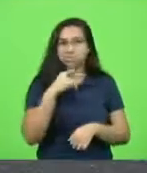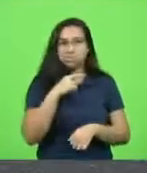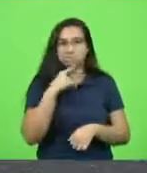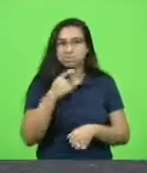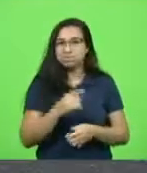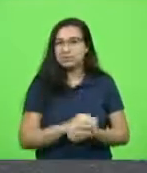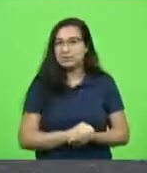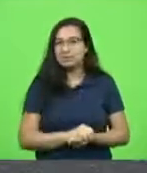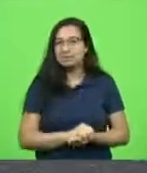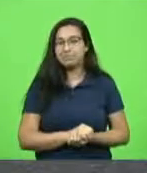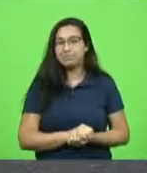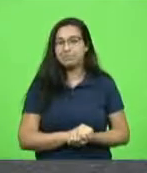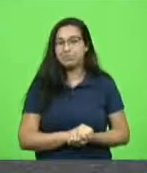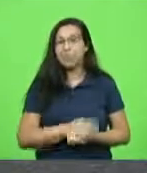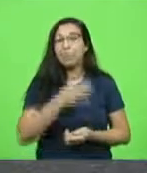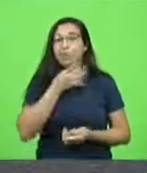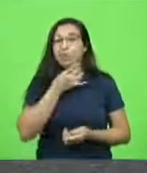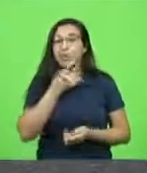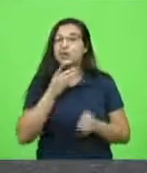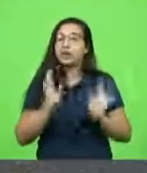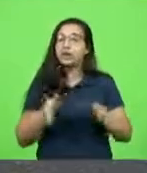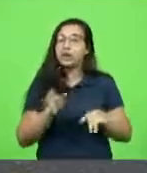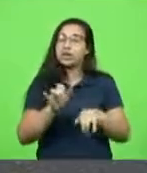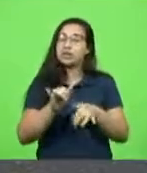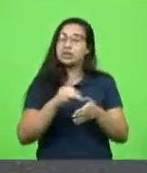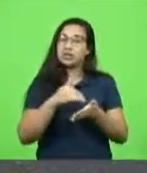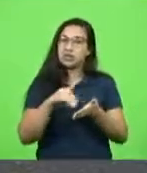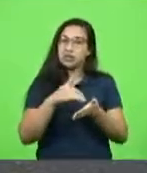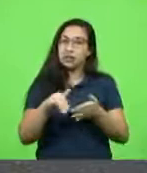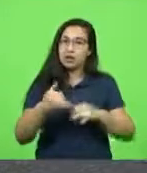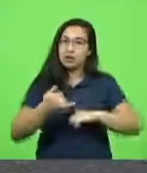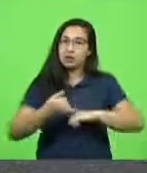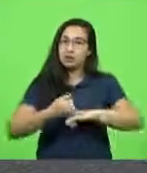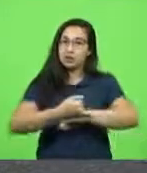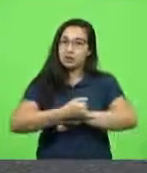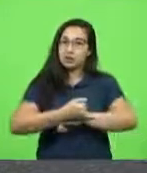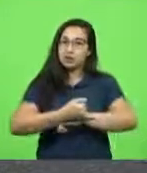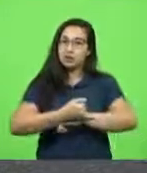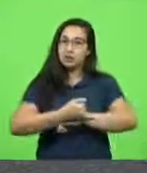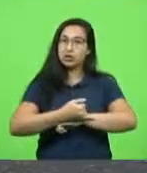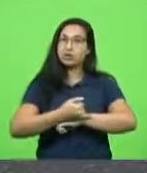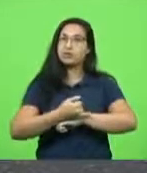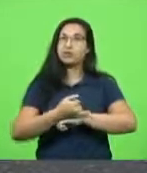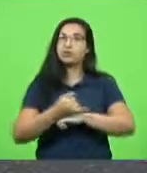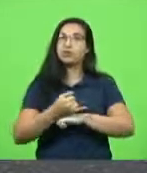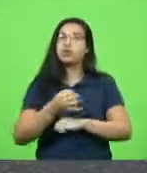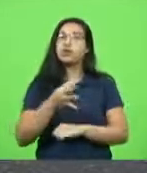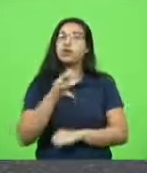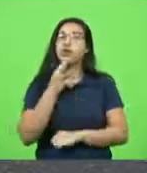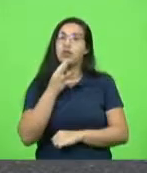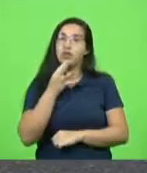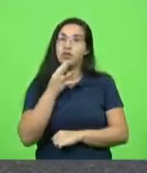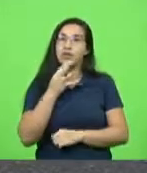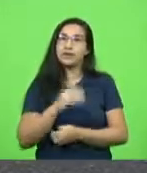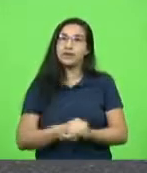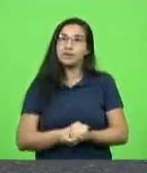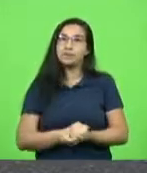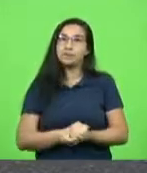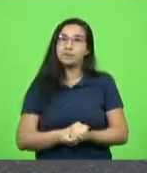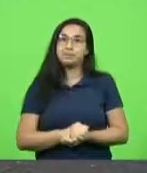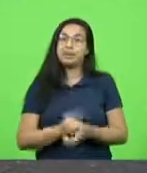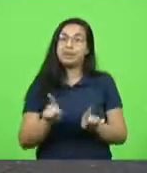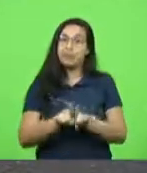cobalchini foi secretário de infraestrutura conhece Todo o estado das estradas mas Deputado Silvio eu quero falar da 283